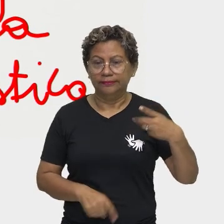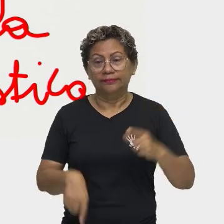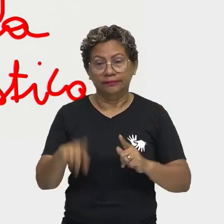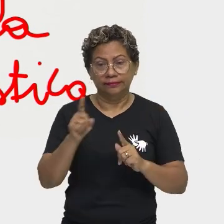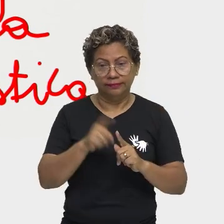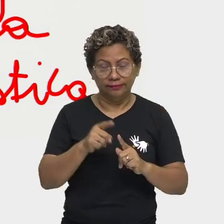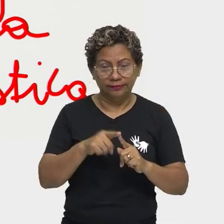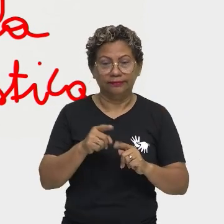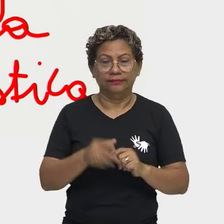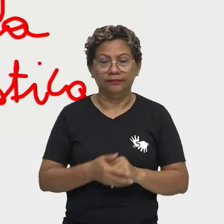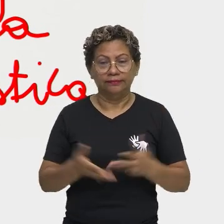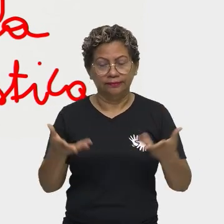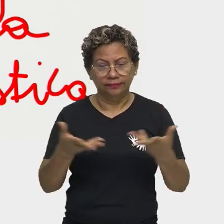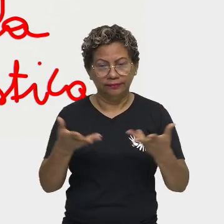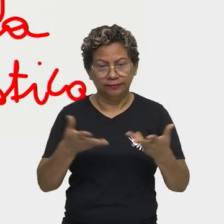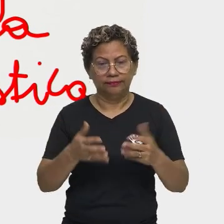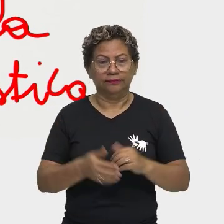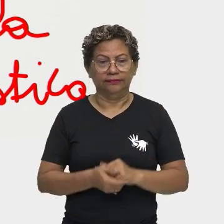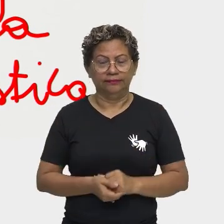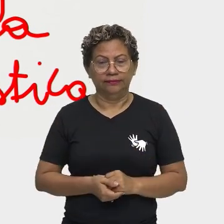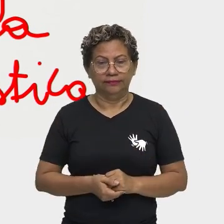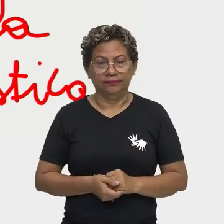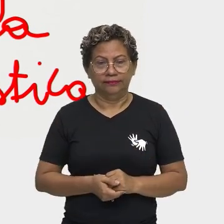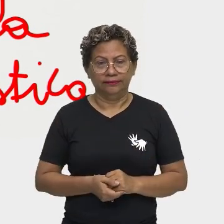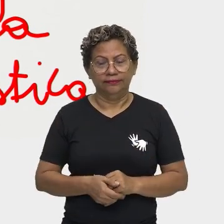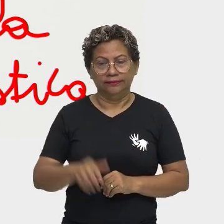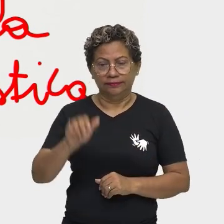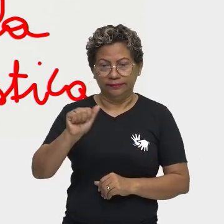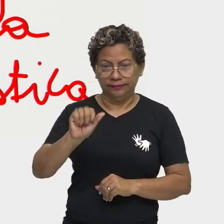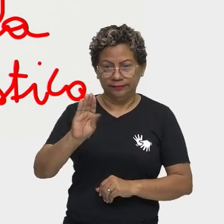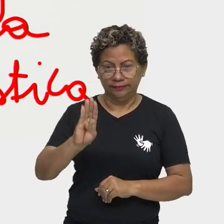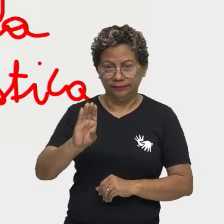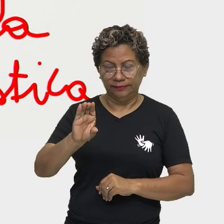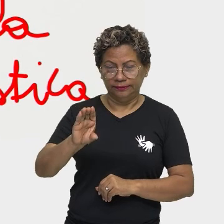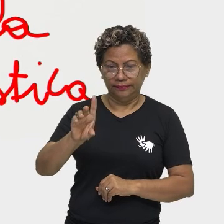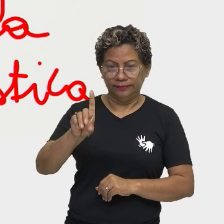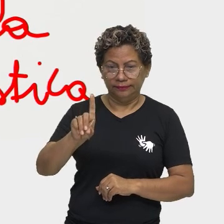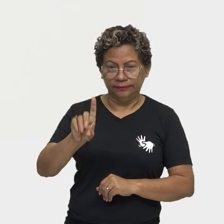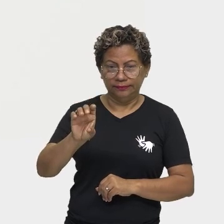elástica. Então, a gente vai procurar aqui nas nossas